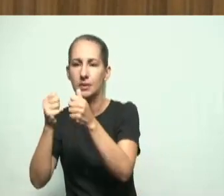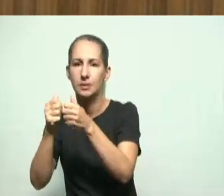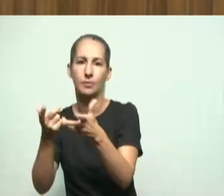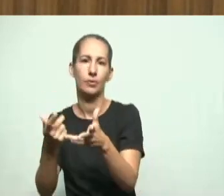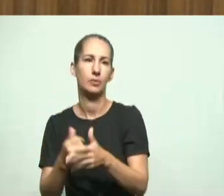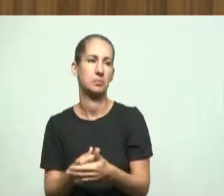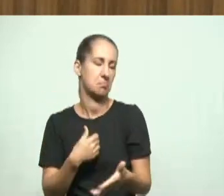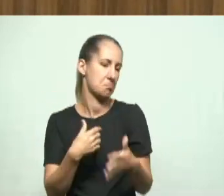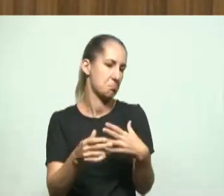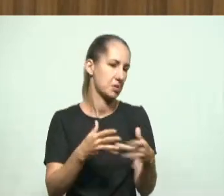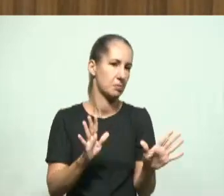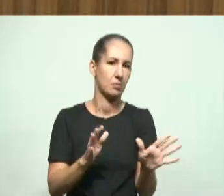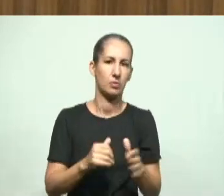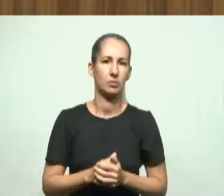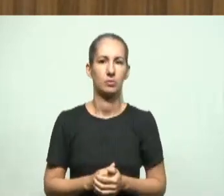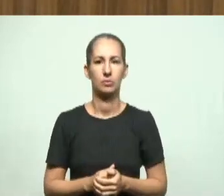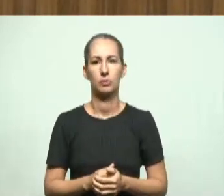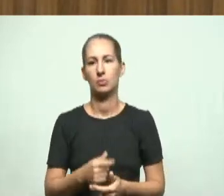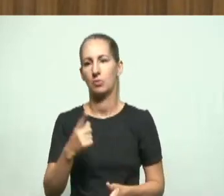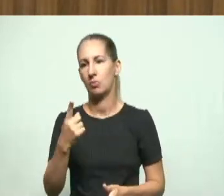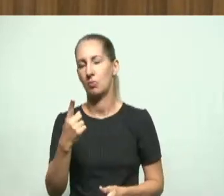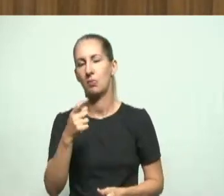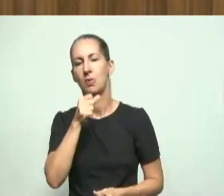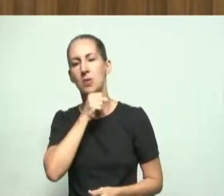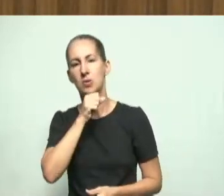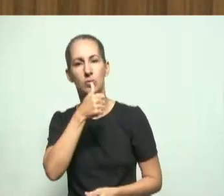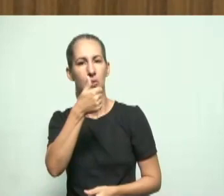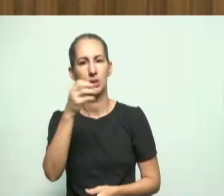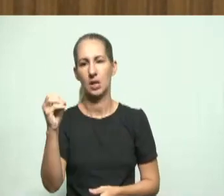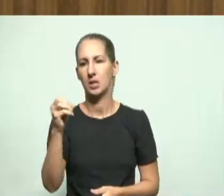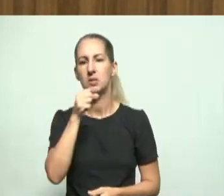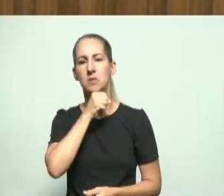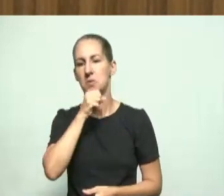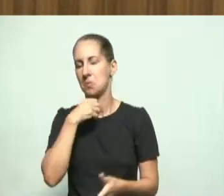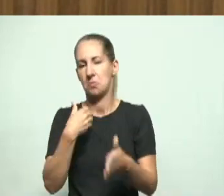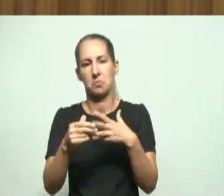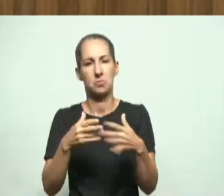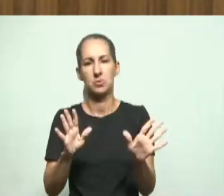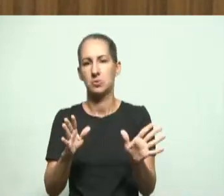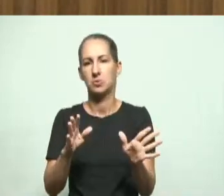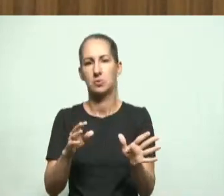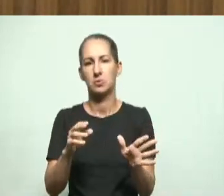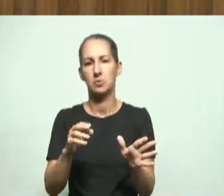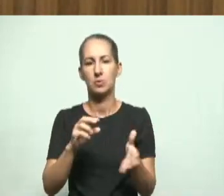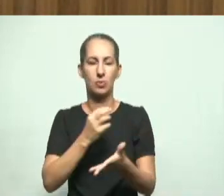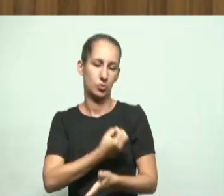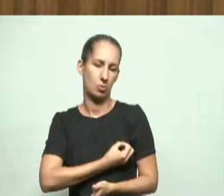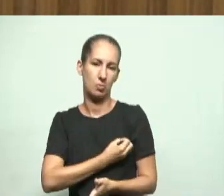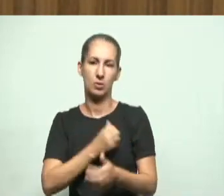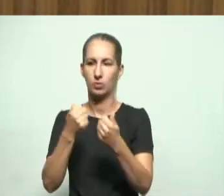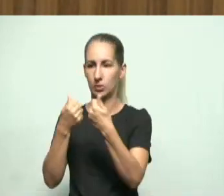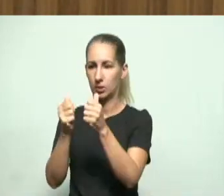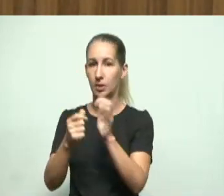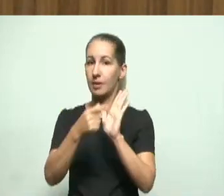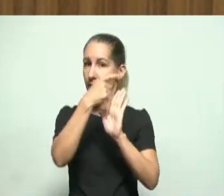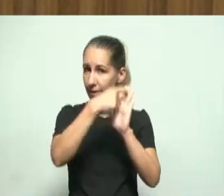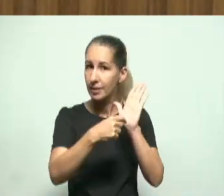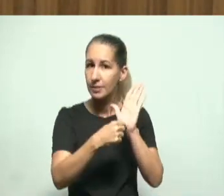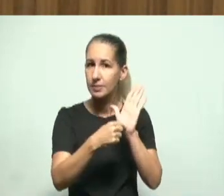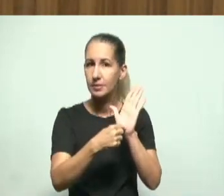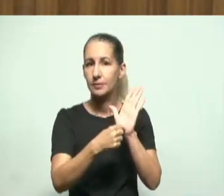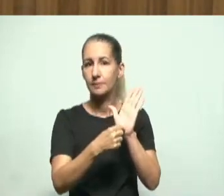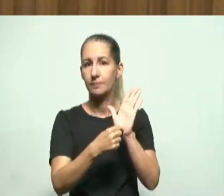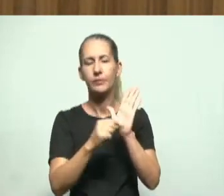Não importa se ele vai transportar um idoso, 10 idosos, 1000 idosos, ou tantas tarifas. Esse modelo de tarifa